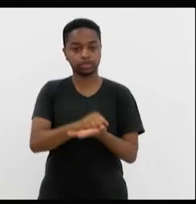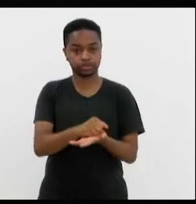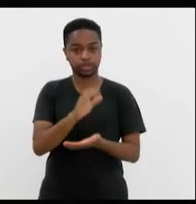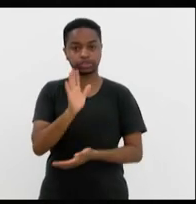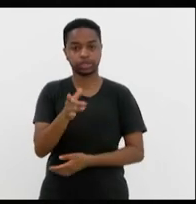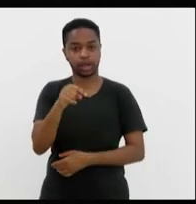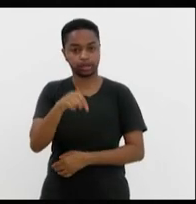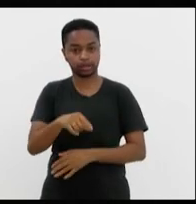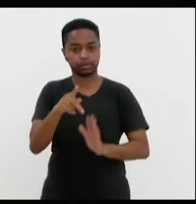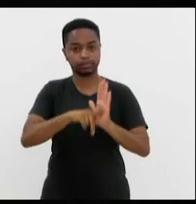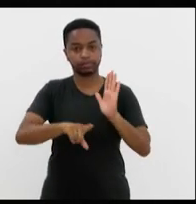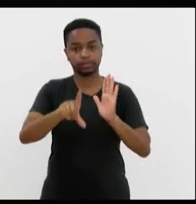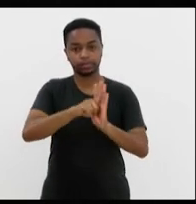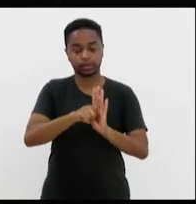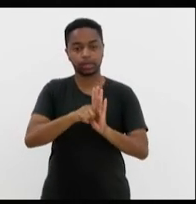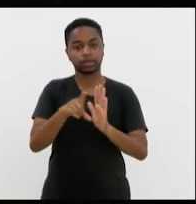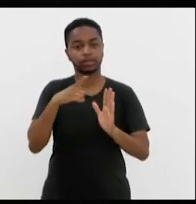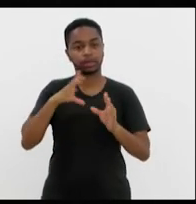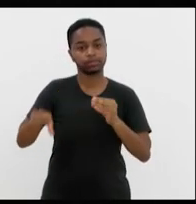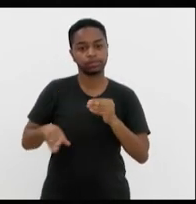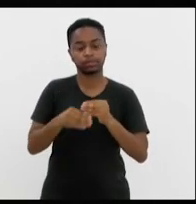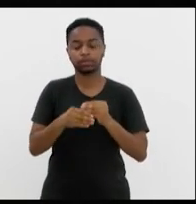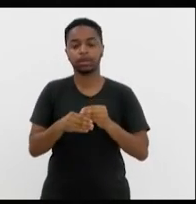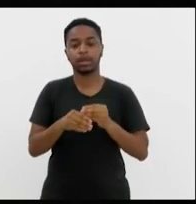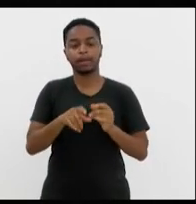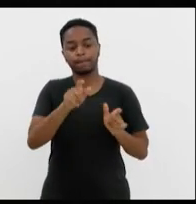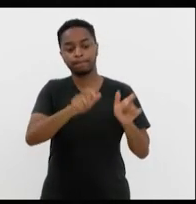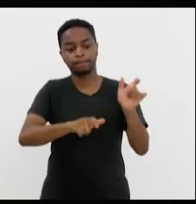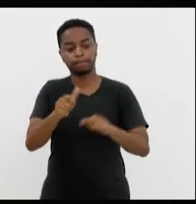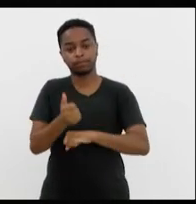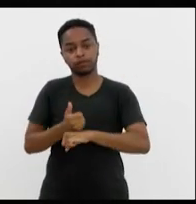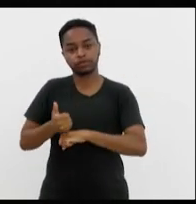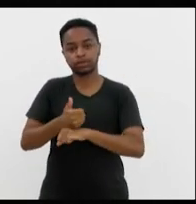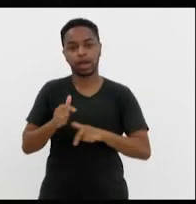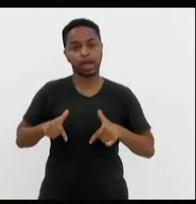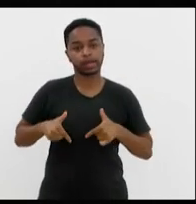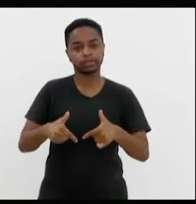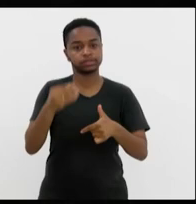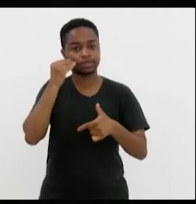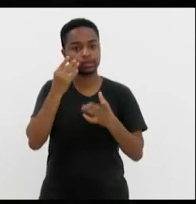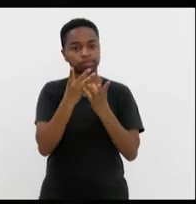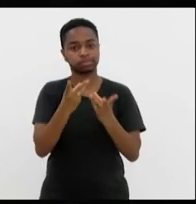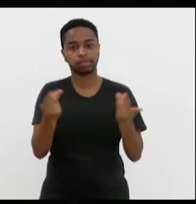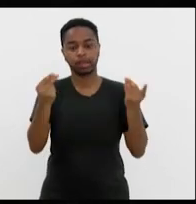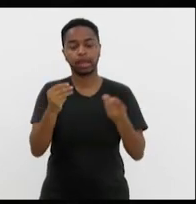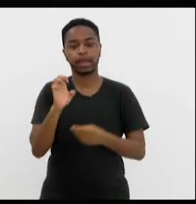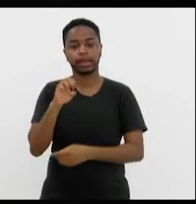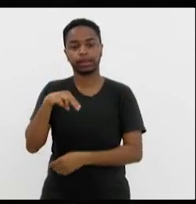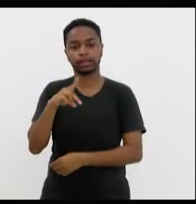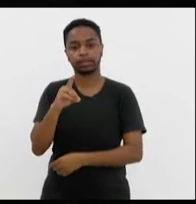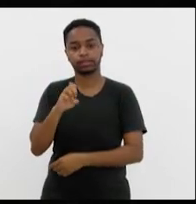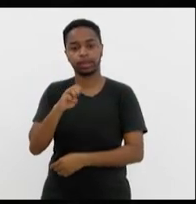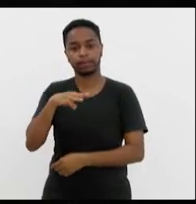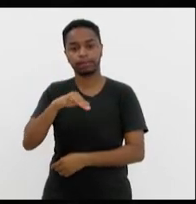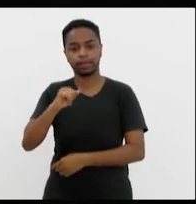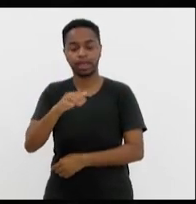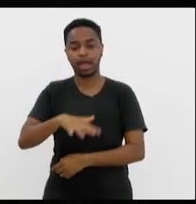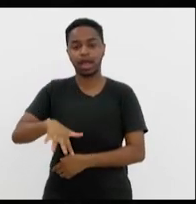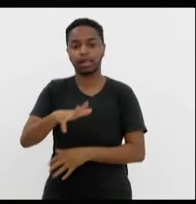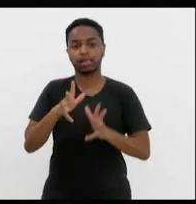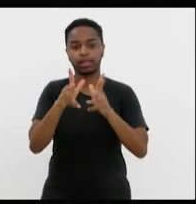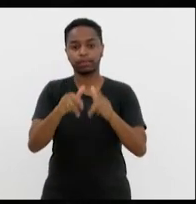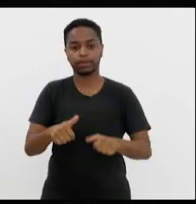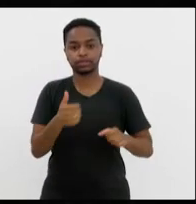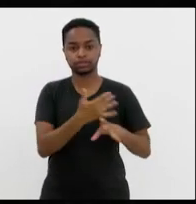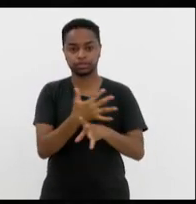é o PL que inclui os agentes de combate às endemias das companhias de limpeza urbana